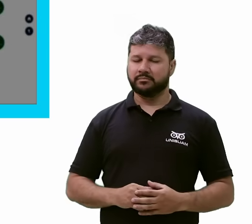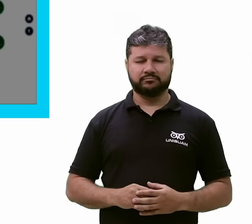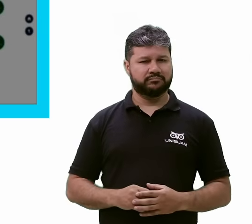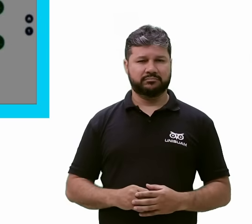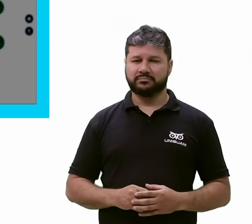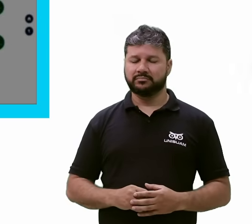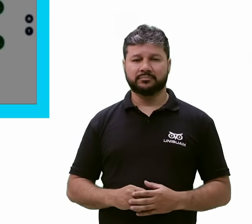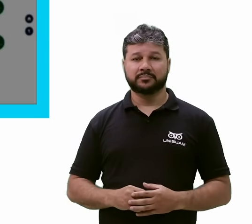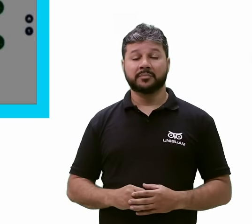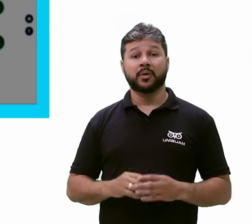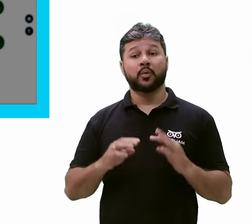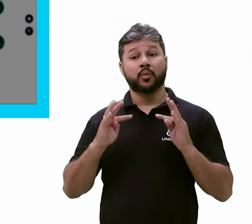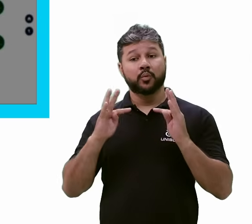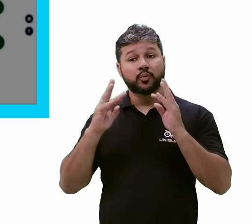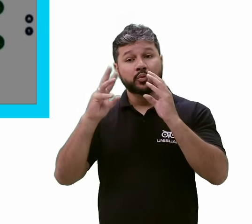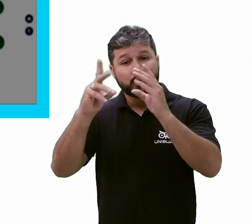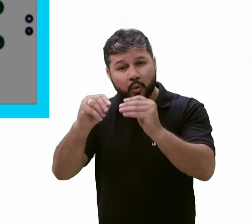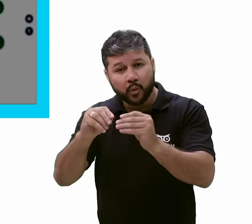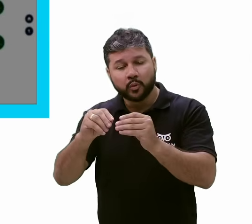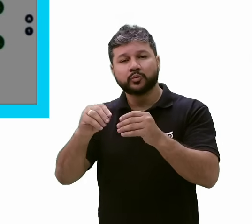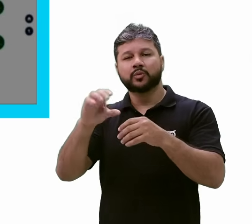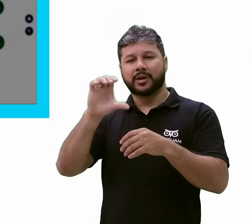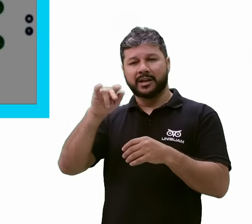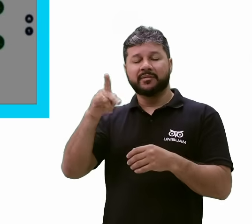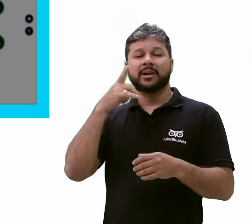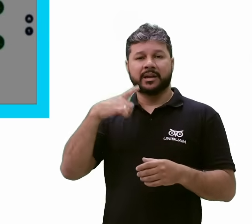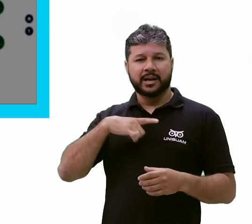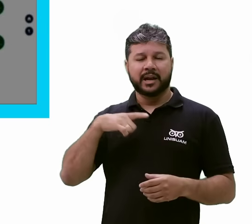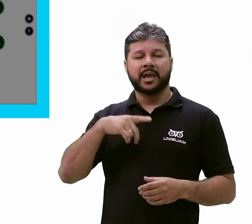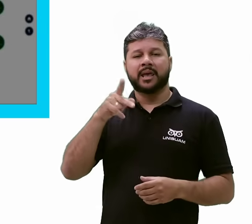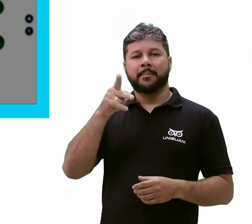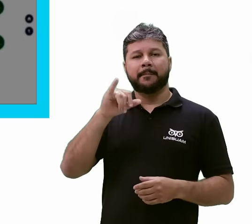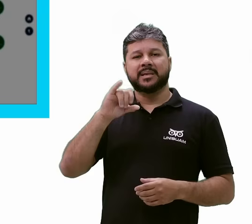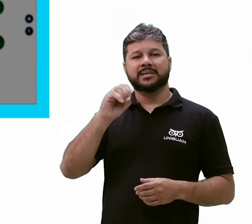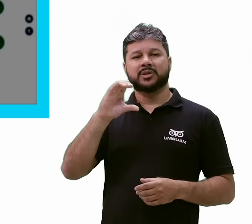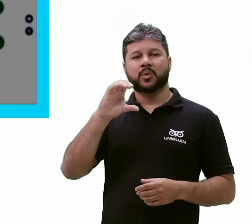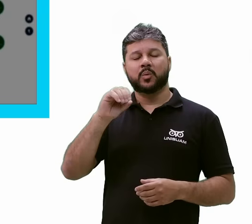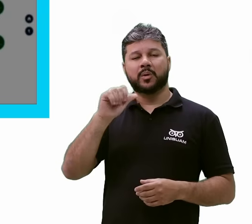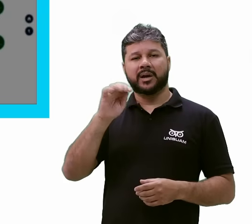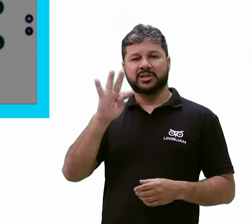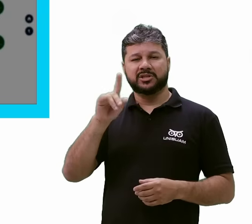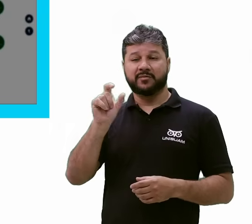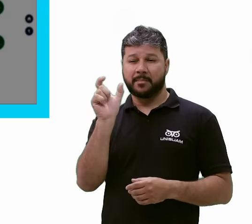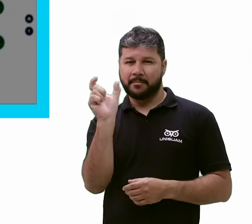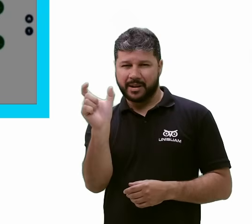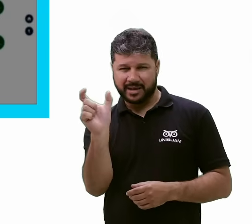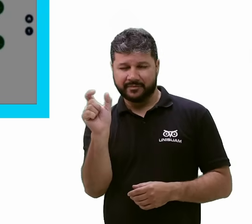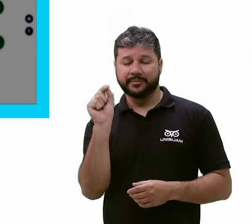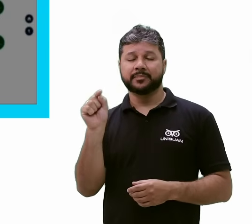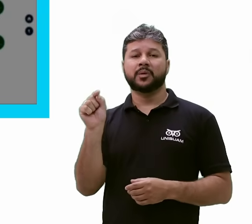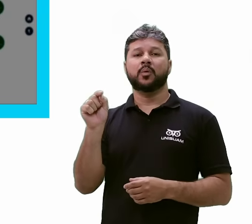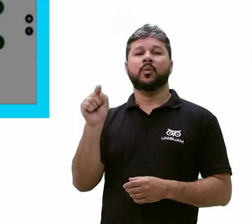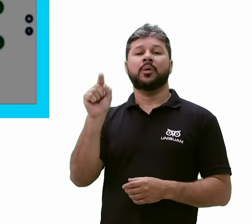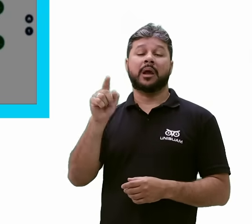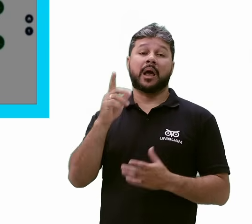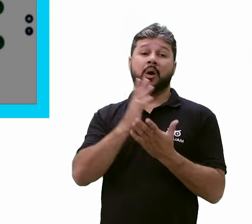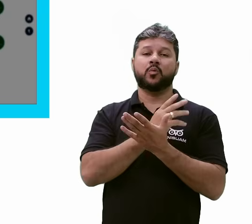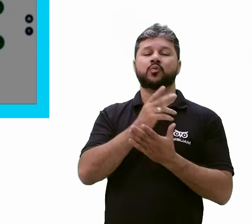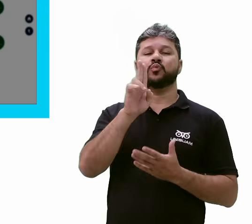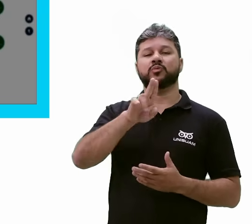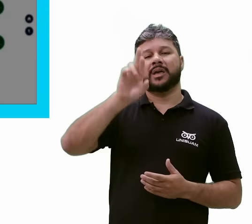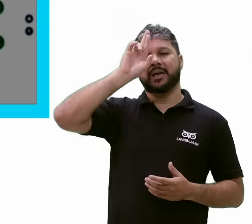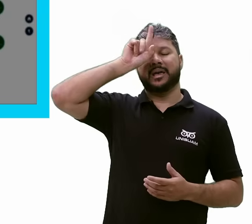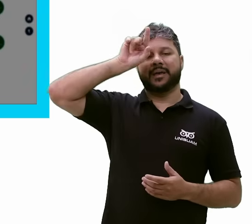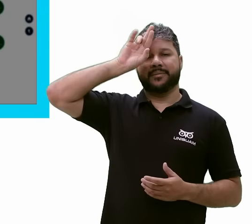né? Todos os fitocannabinoides são psicoativos, tá? Essa palavra, ela é usada